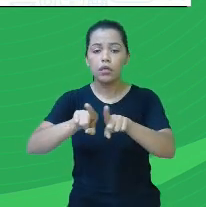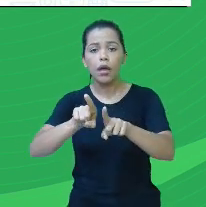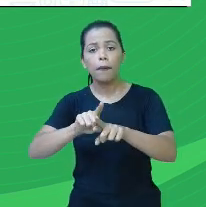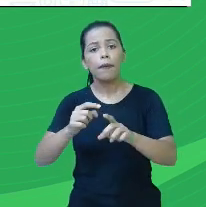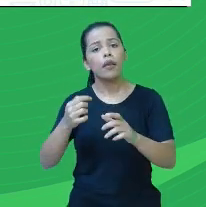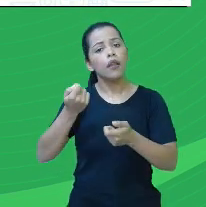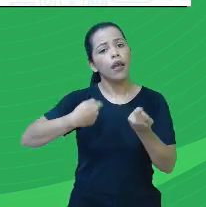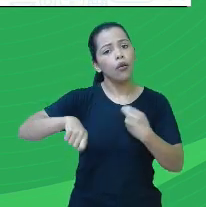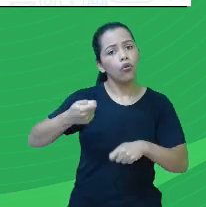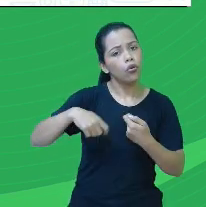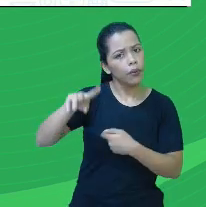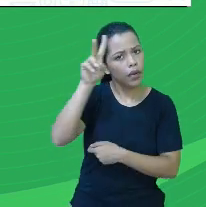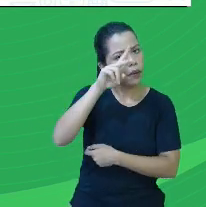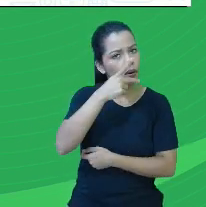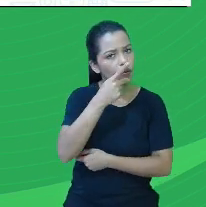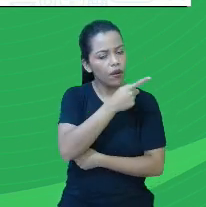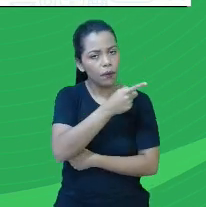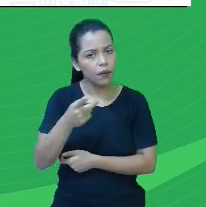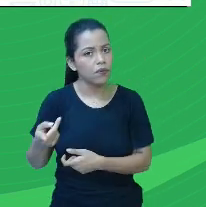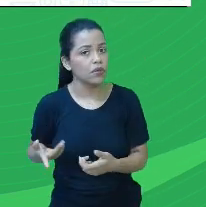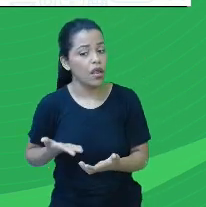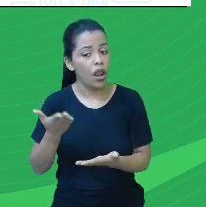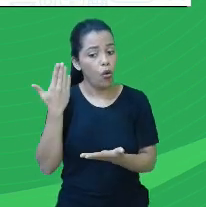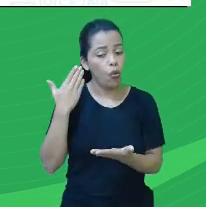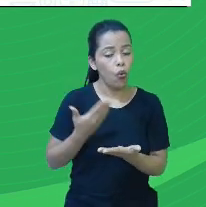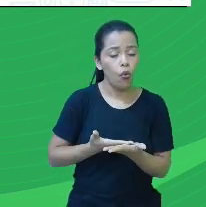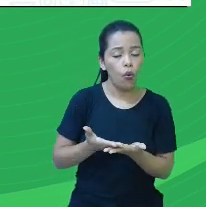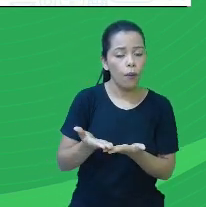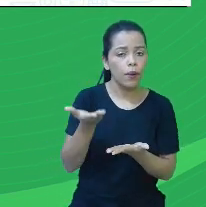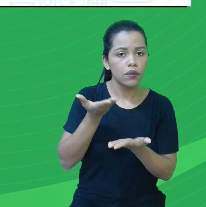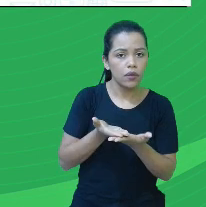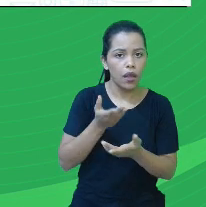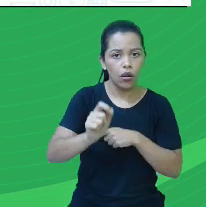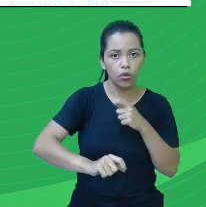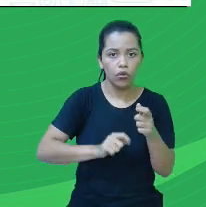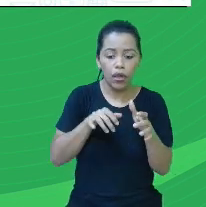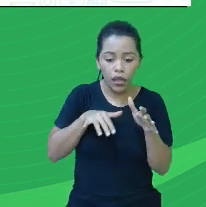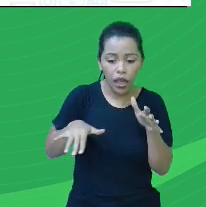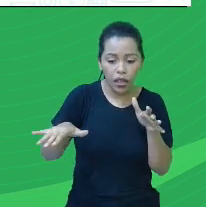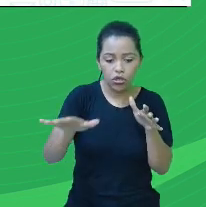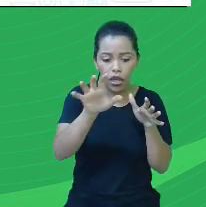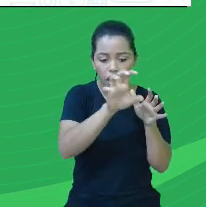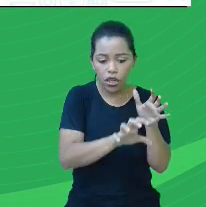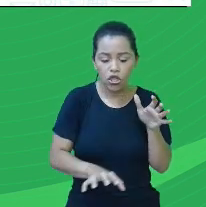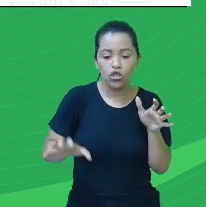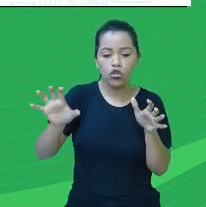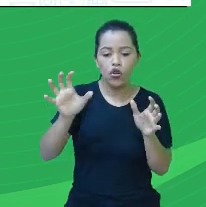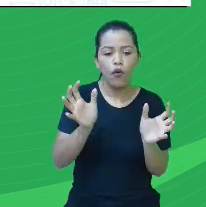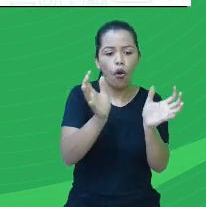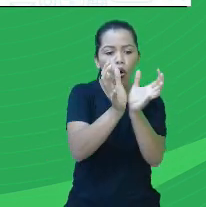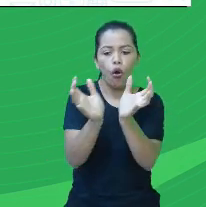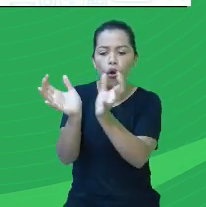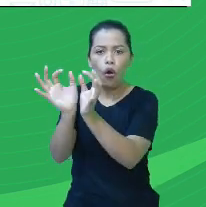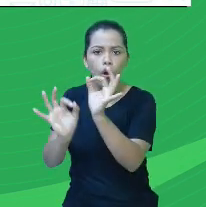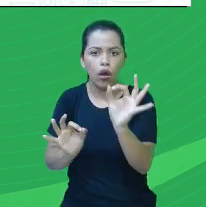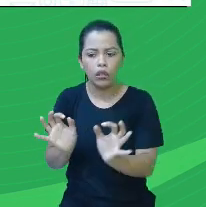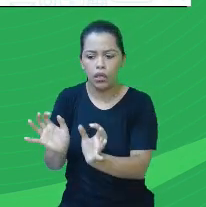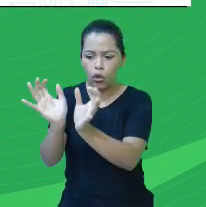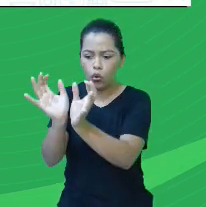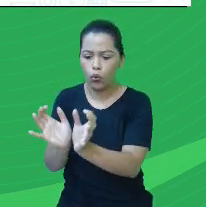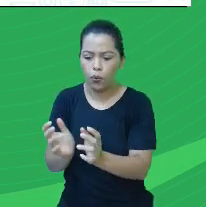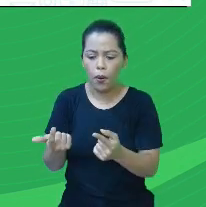econômicos. Lembra que eu falei para vocês lá no início que as regiões, os estados foram agrupados por